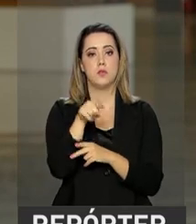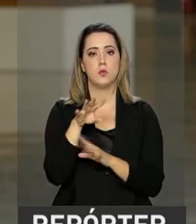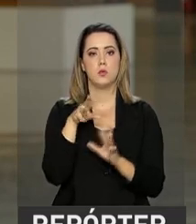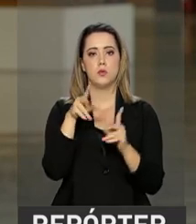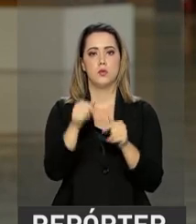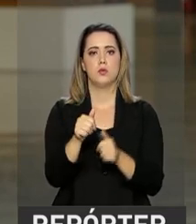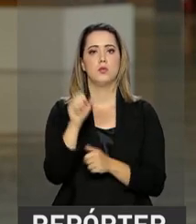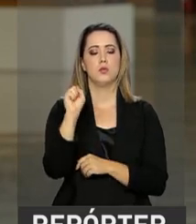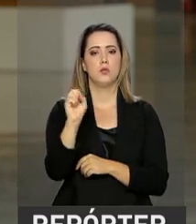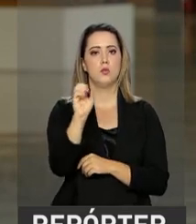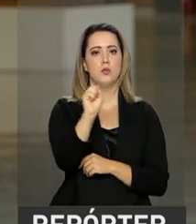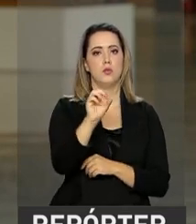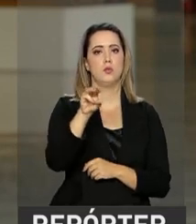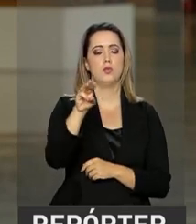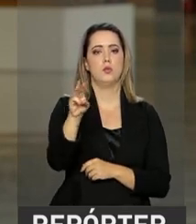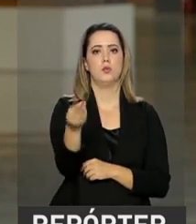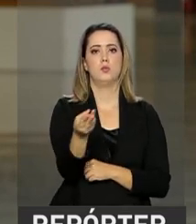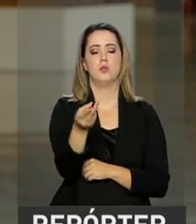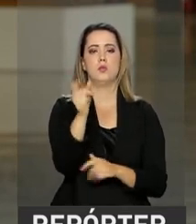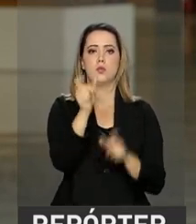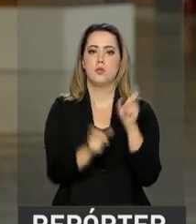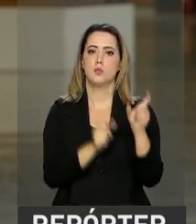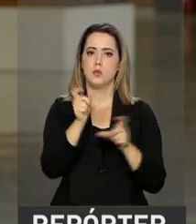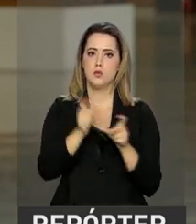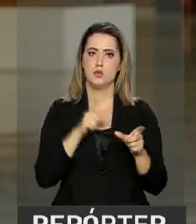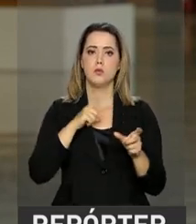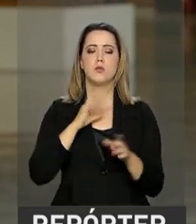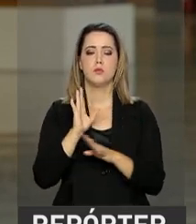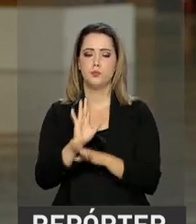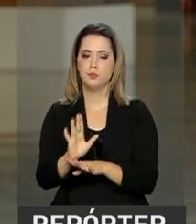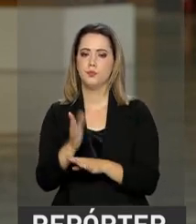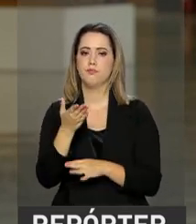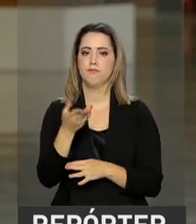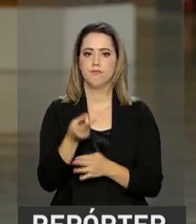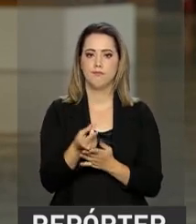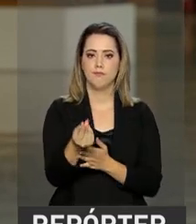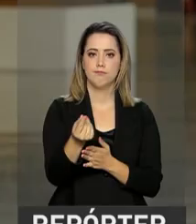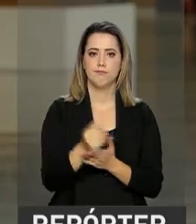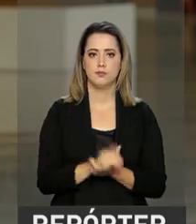todo 81 milhões de brasileiros vão ser